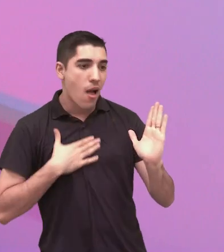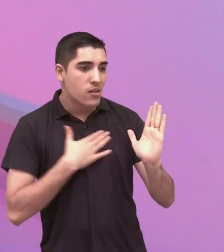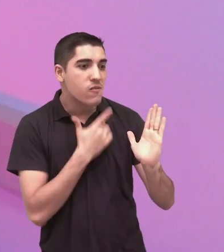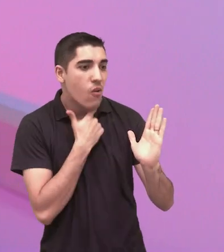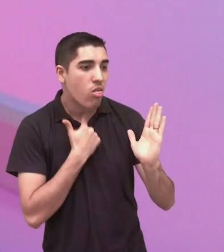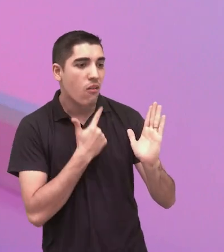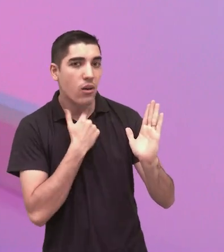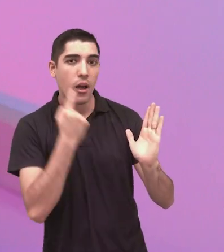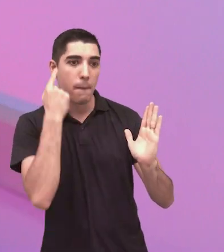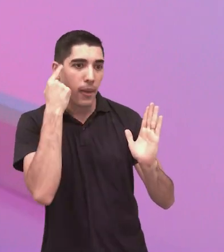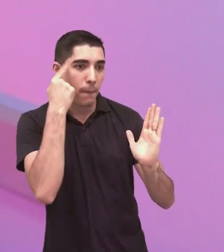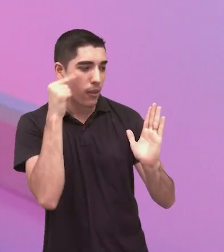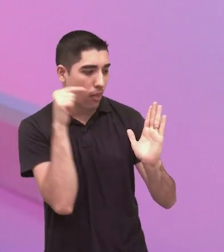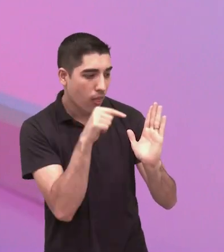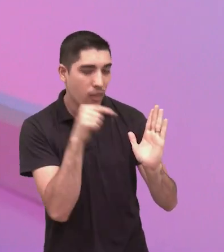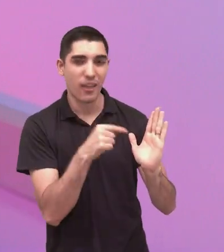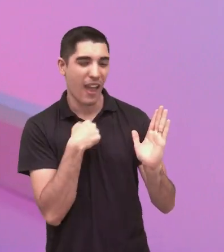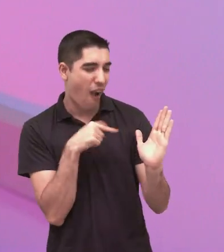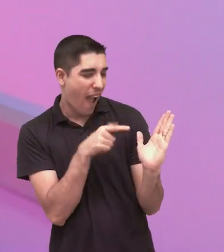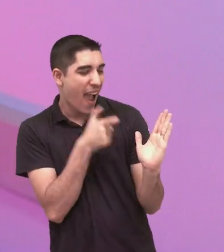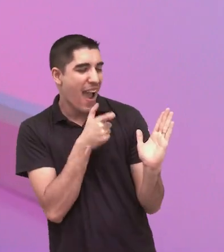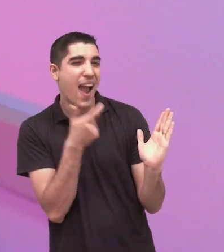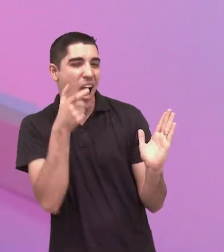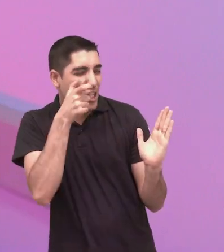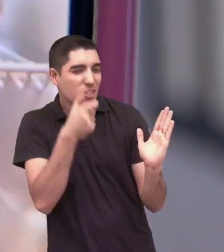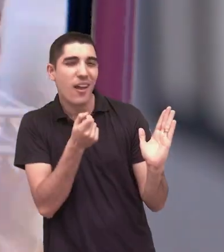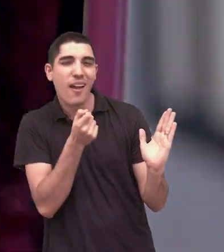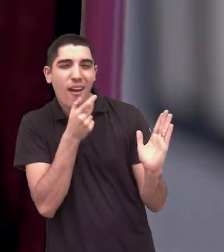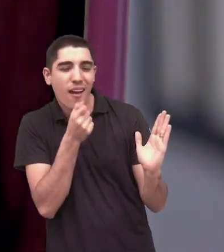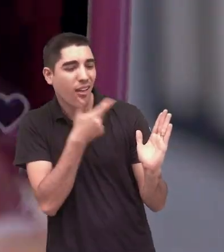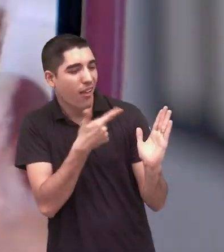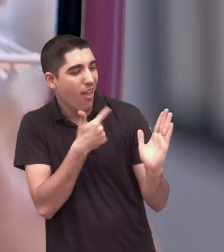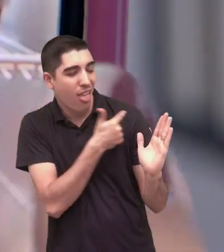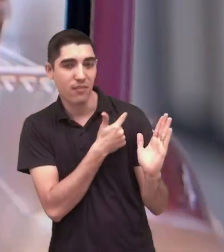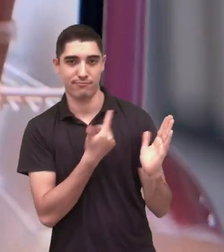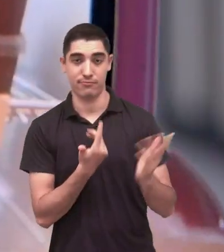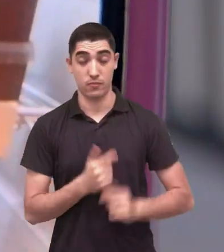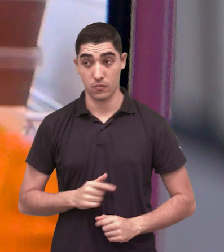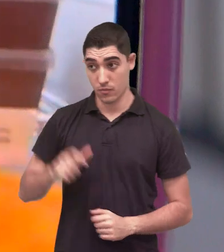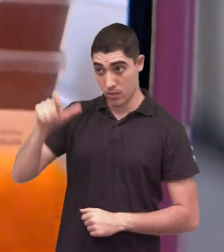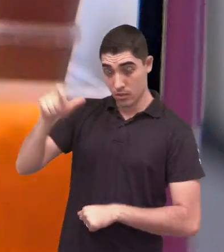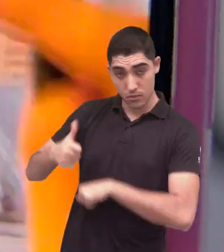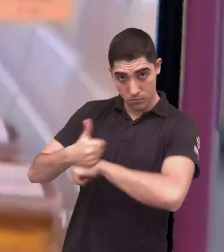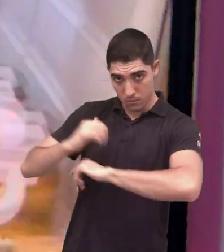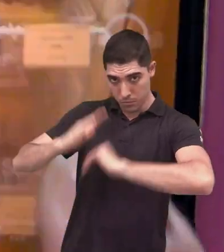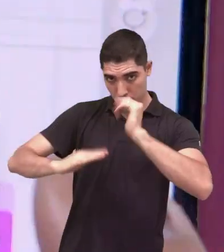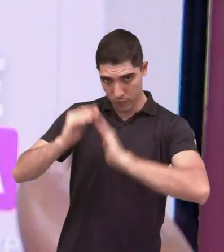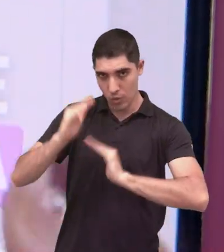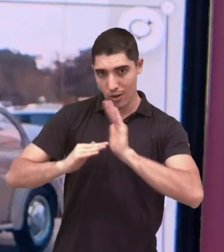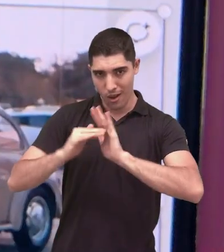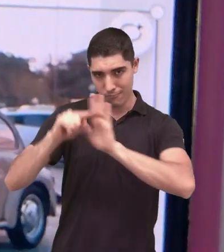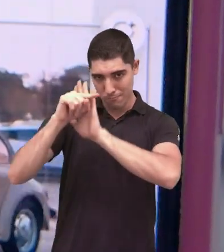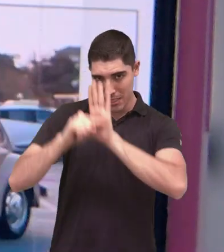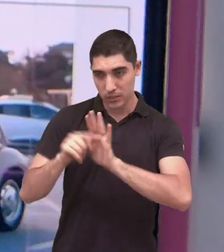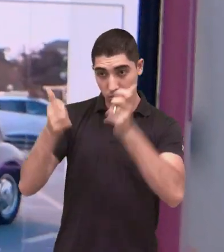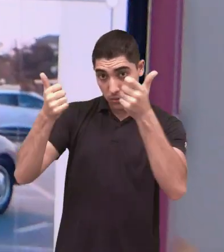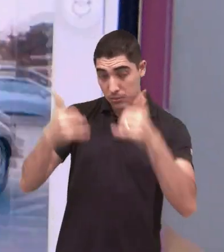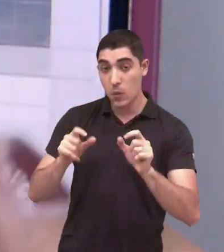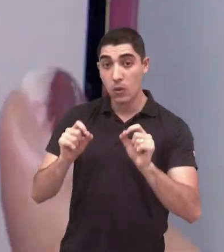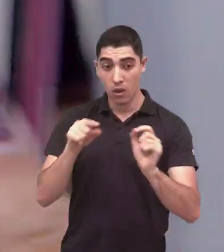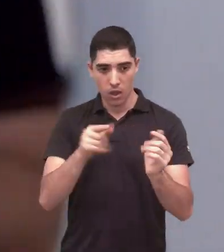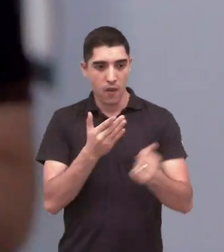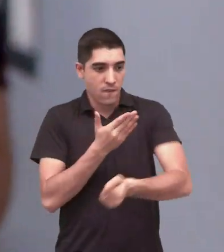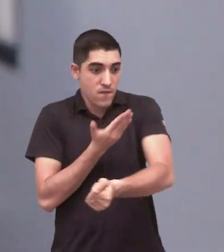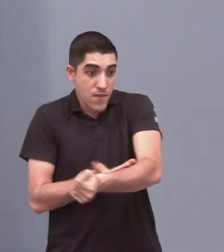está onde? Está no vídeo que eu vou assistir, está no meme que eu vou rir. Segundo os cientistas, esse vício que os vídeos curtos